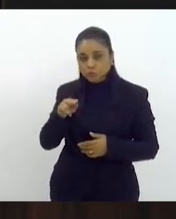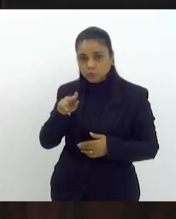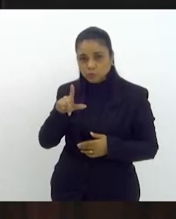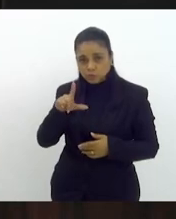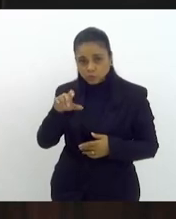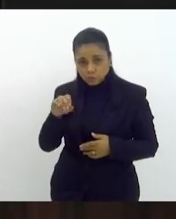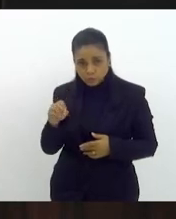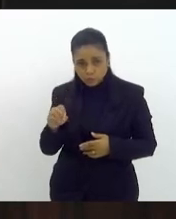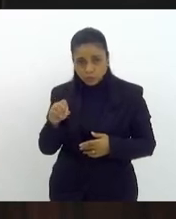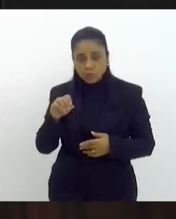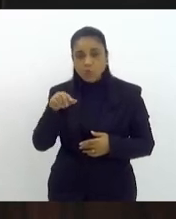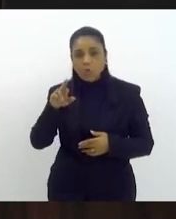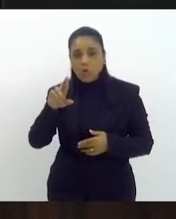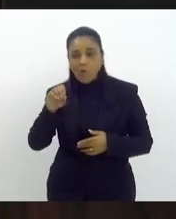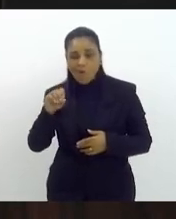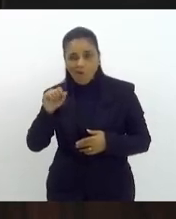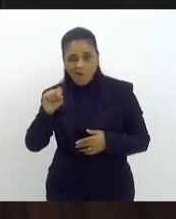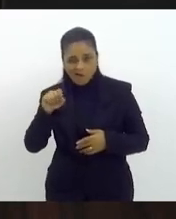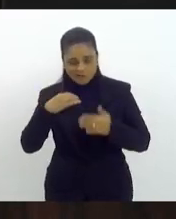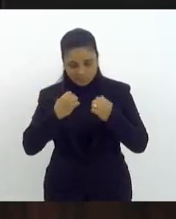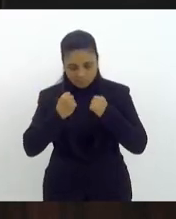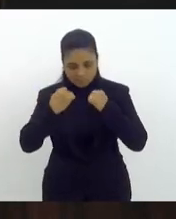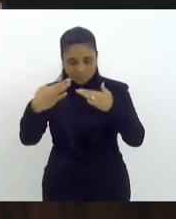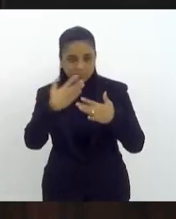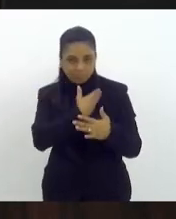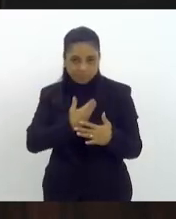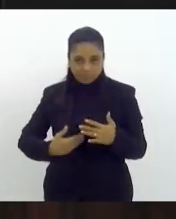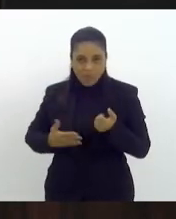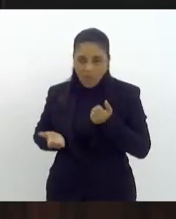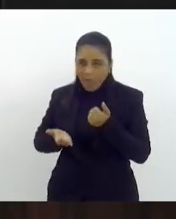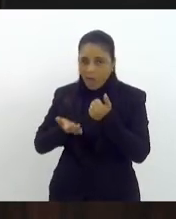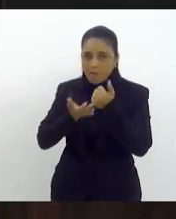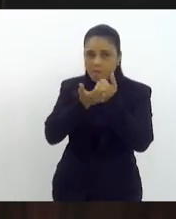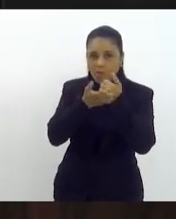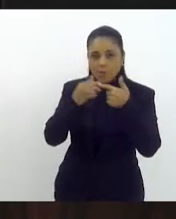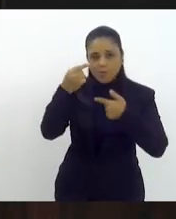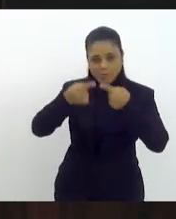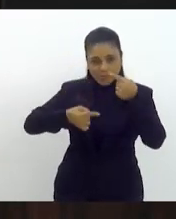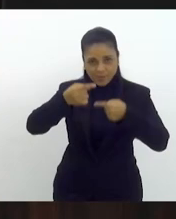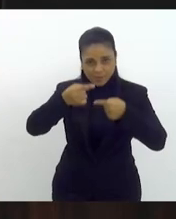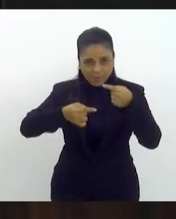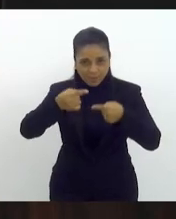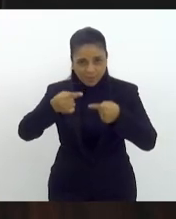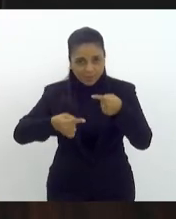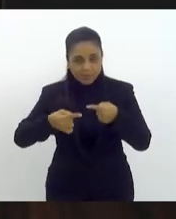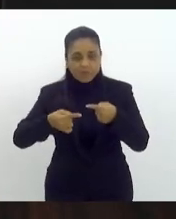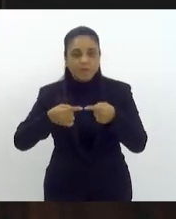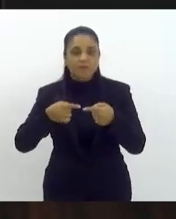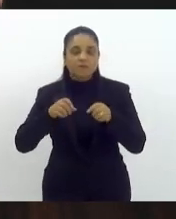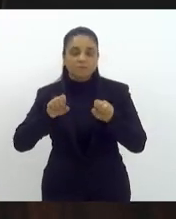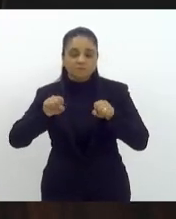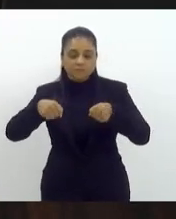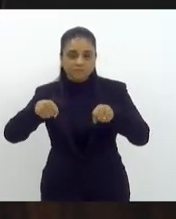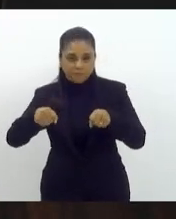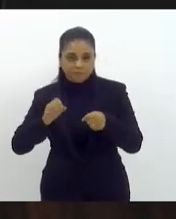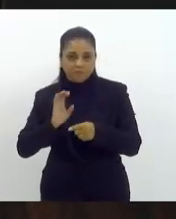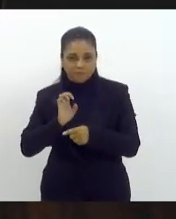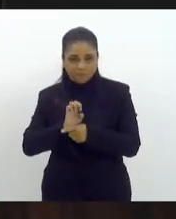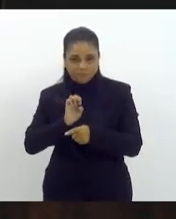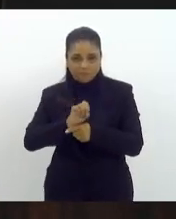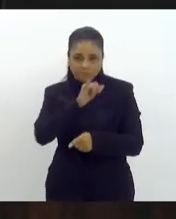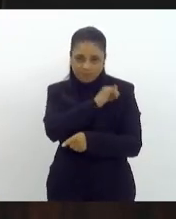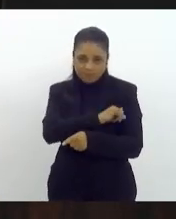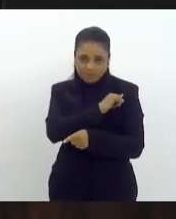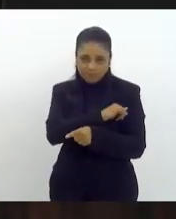para debater o fomento e o apoio aos motociclistas do Estado do Rio de Janeiro Então queria só aproveitar